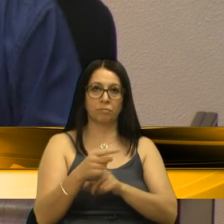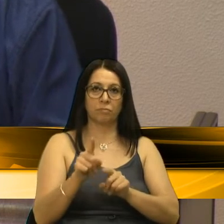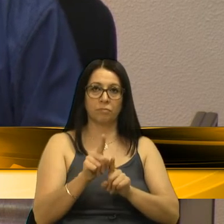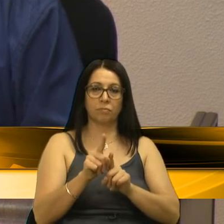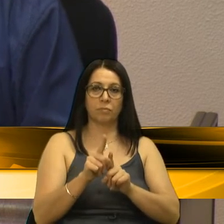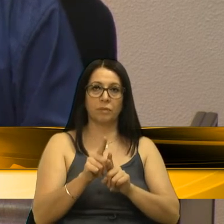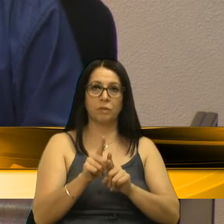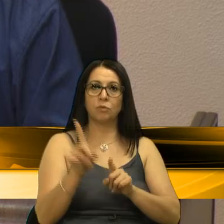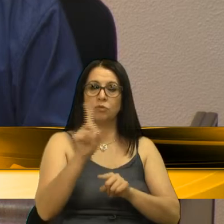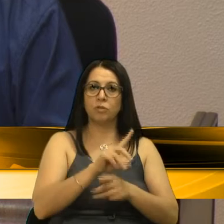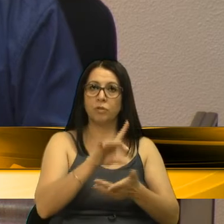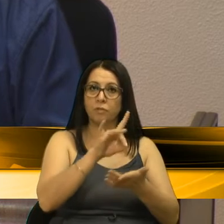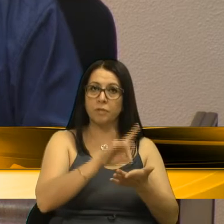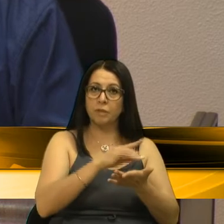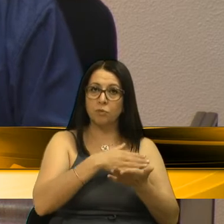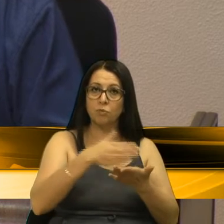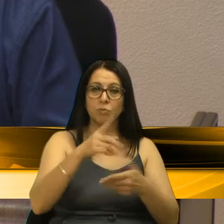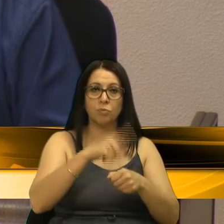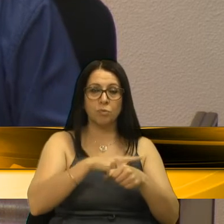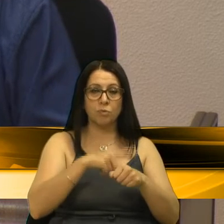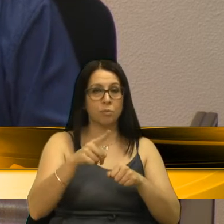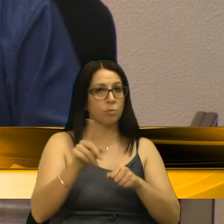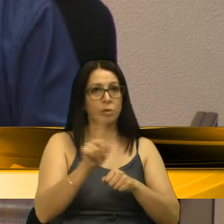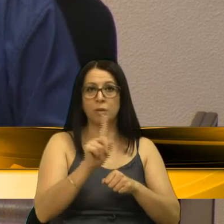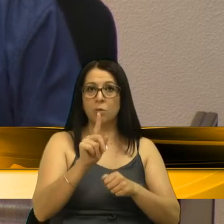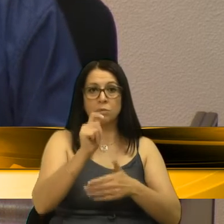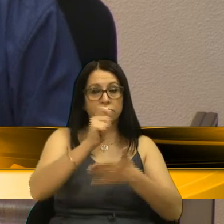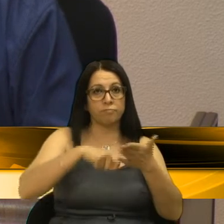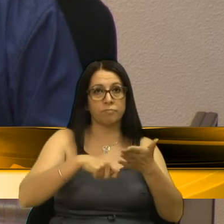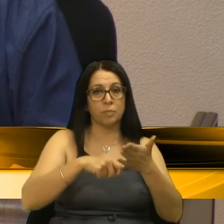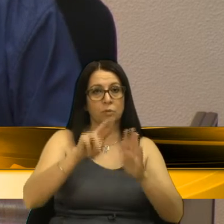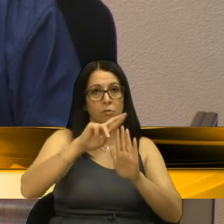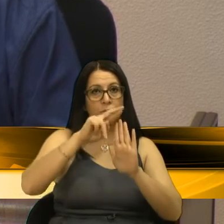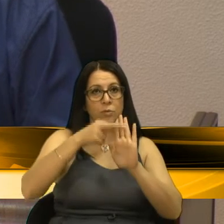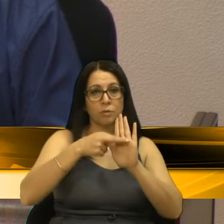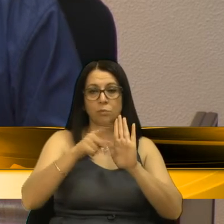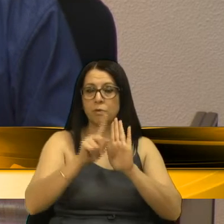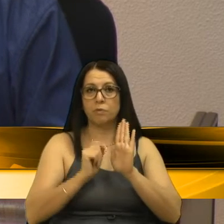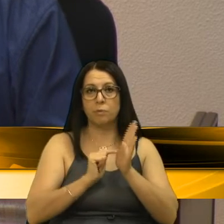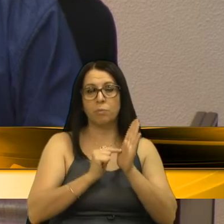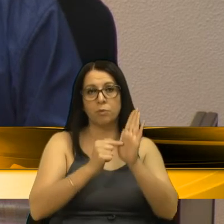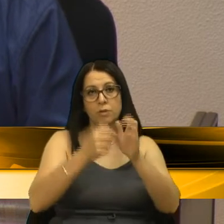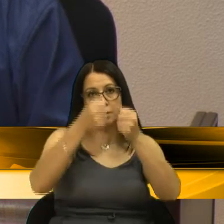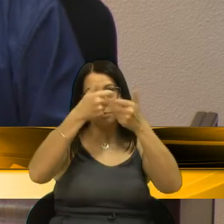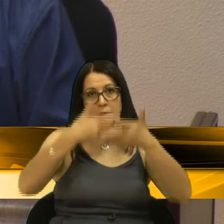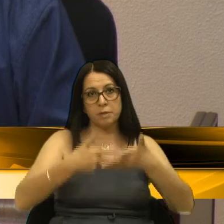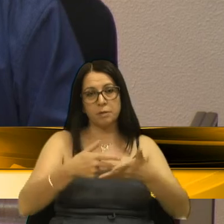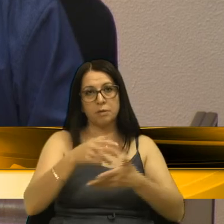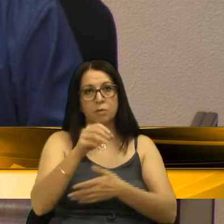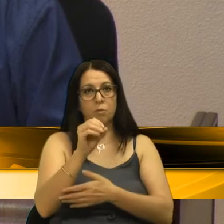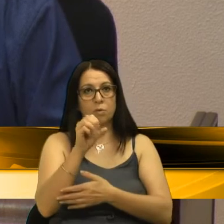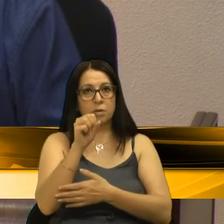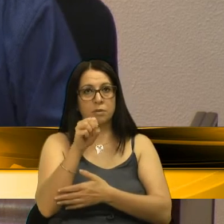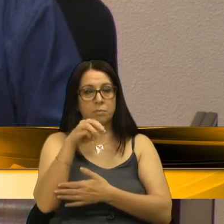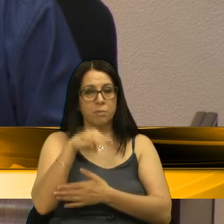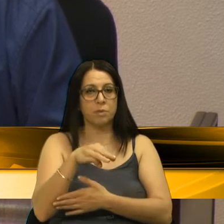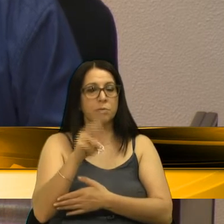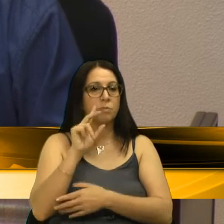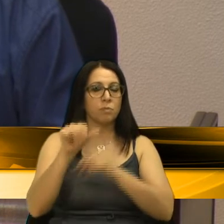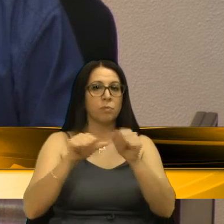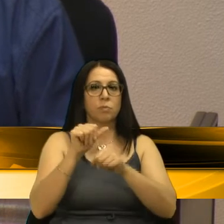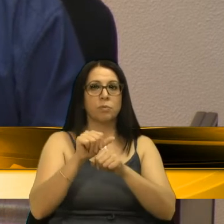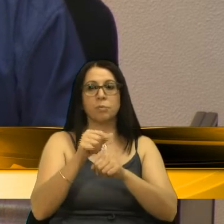oficial, sendo que decorrido o prazo mencionado e não sendo homologada a resolução ou não enviada a justificativa ao CMS, com propósito de alteração ou rejeição,